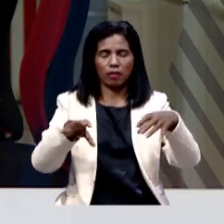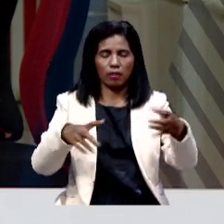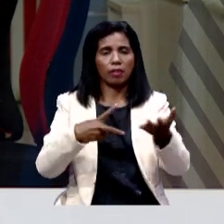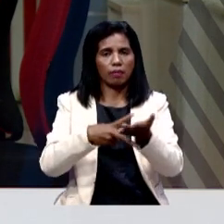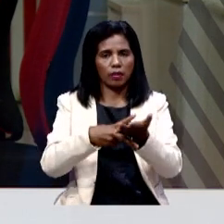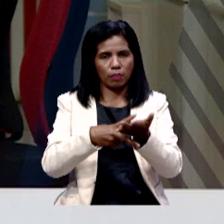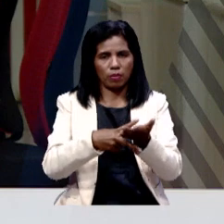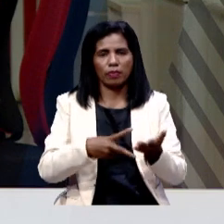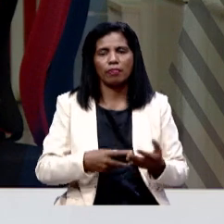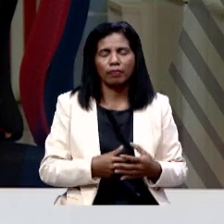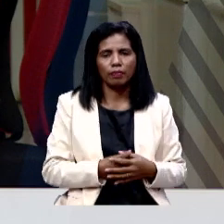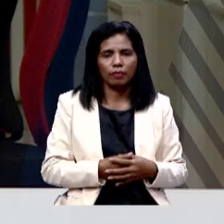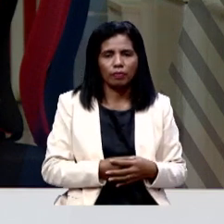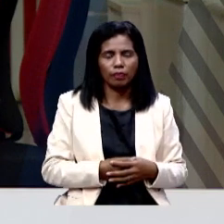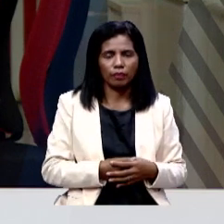passaporte.